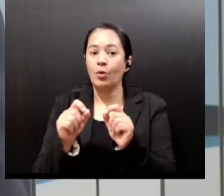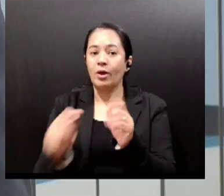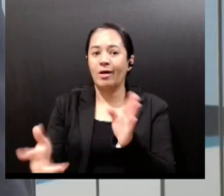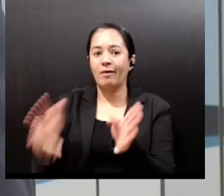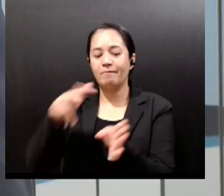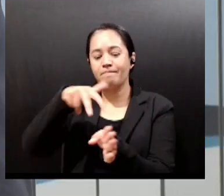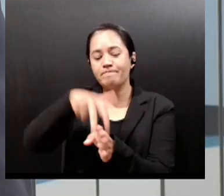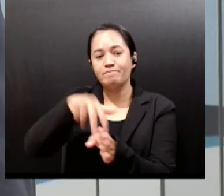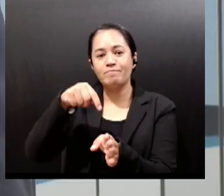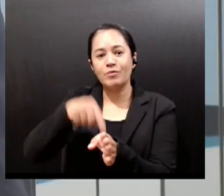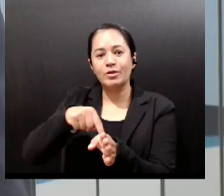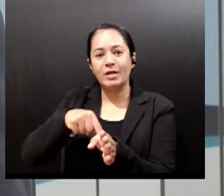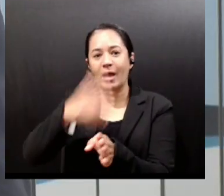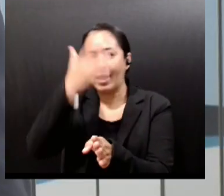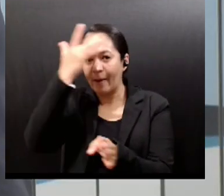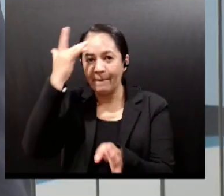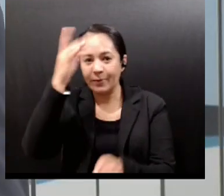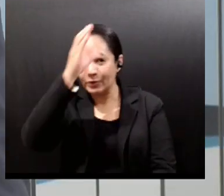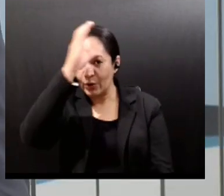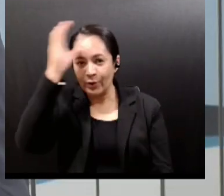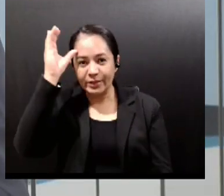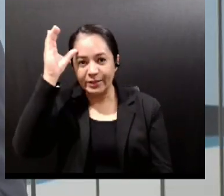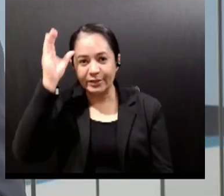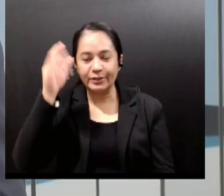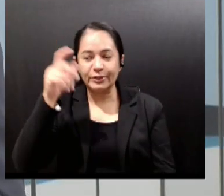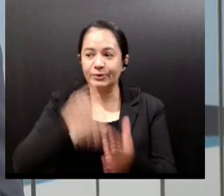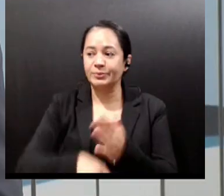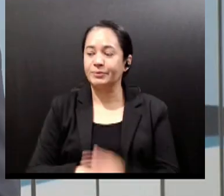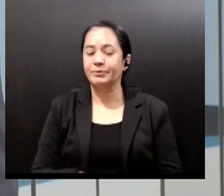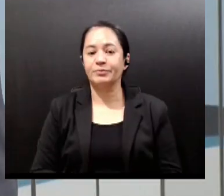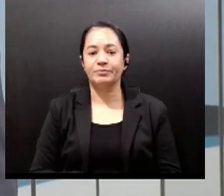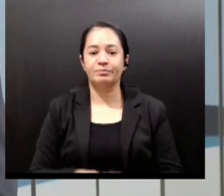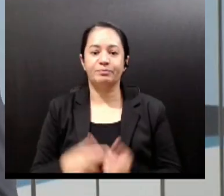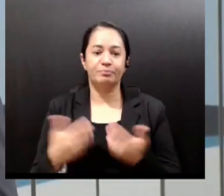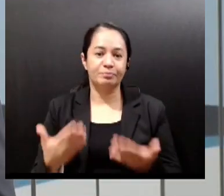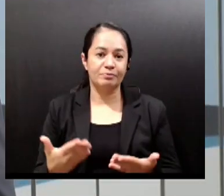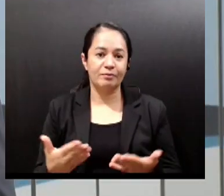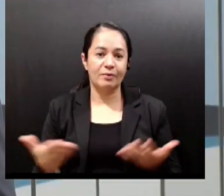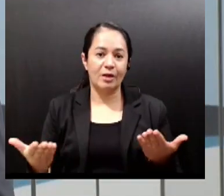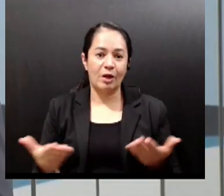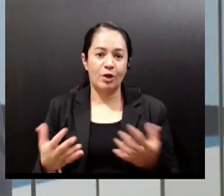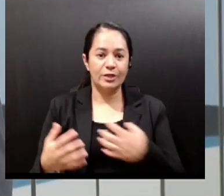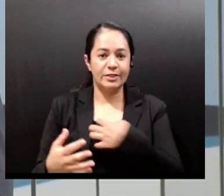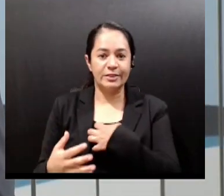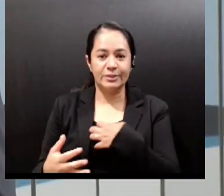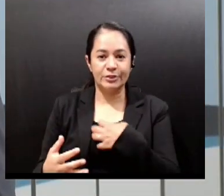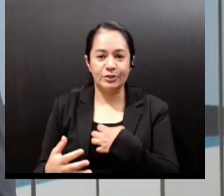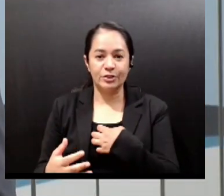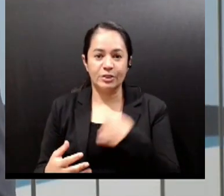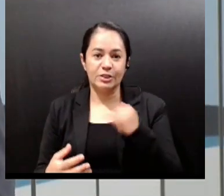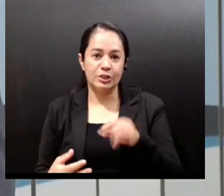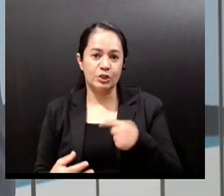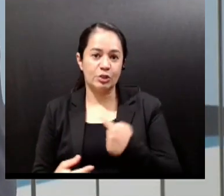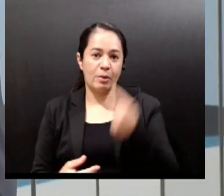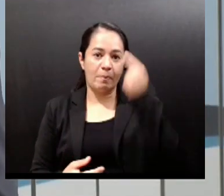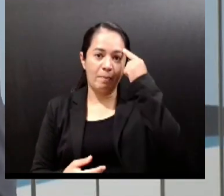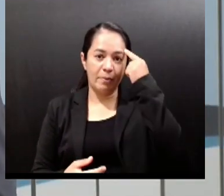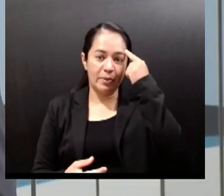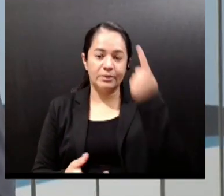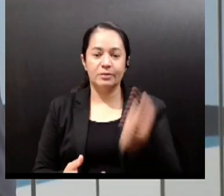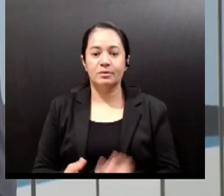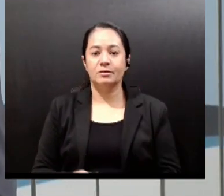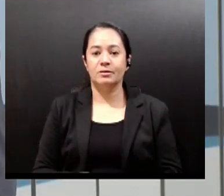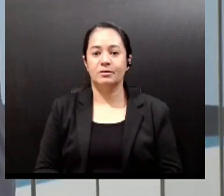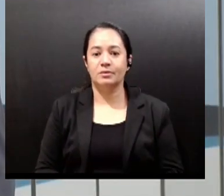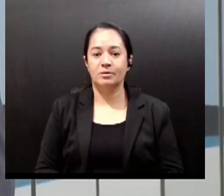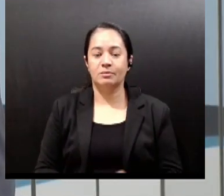do garupa, que é a pessoa que contrata. Então, nessa forma, se a gente pensar da questão do